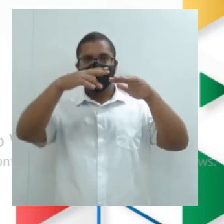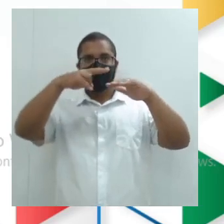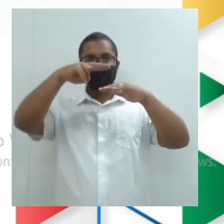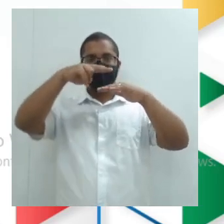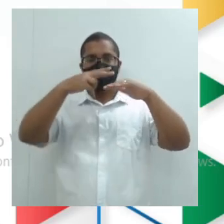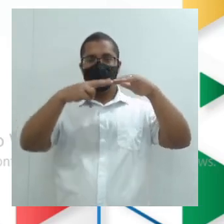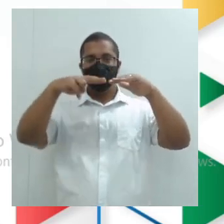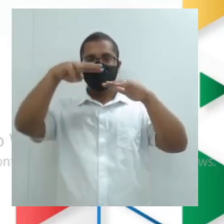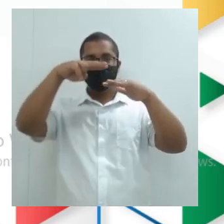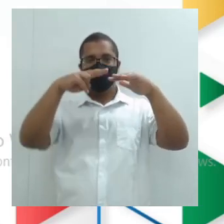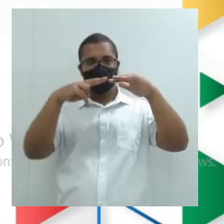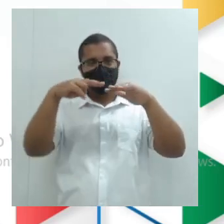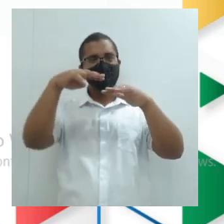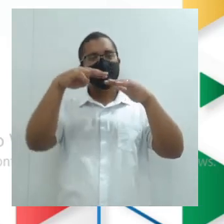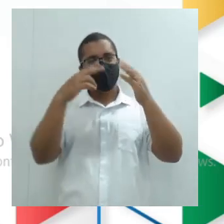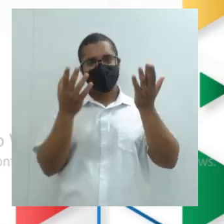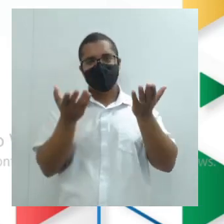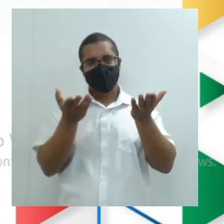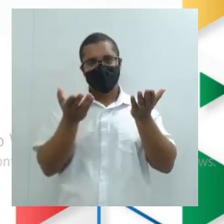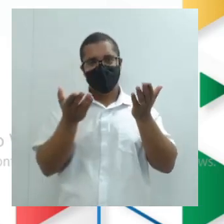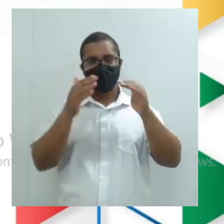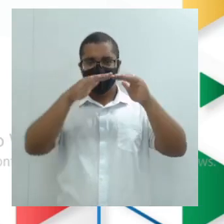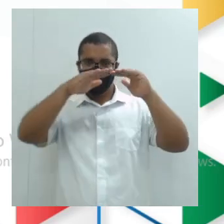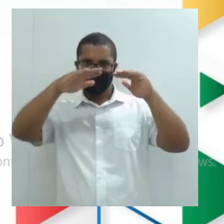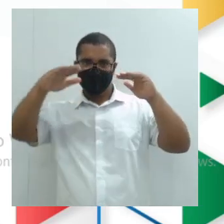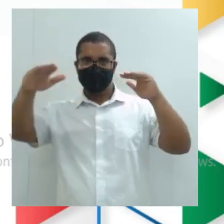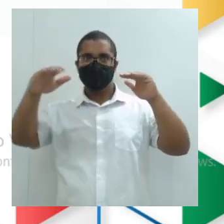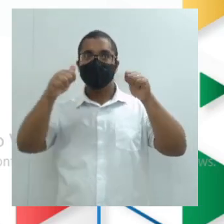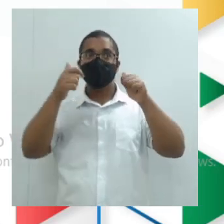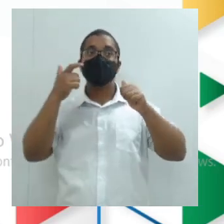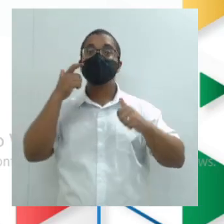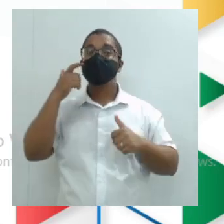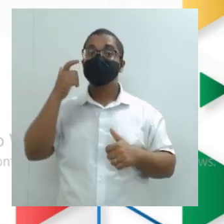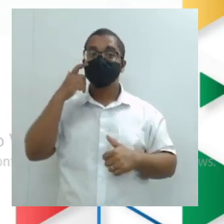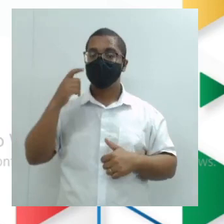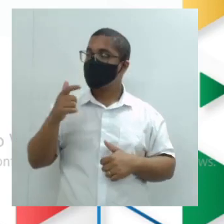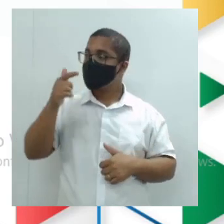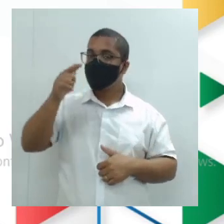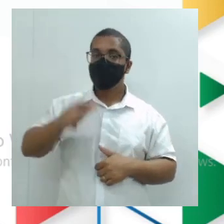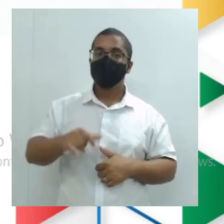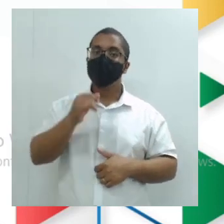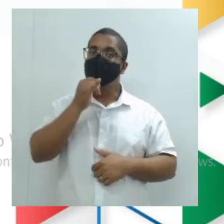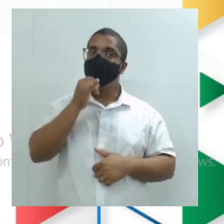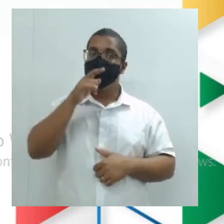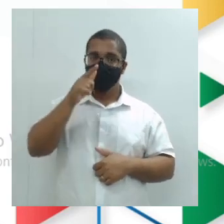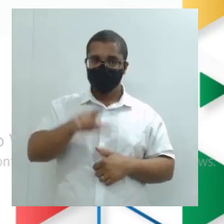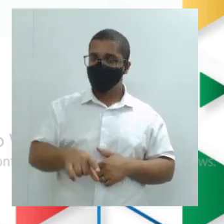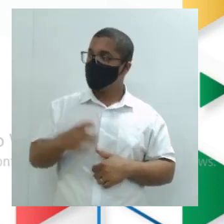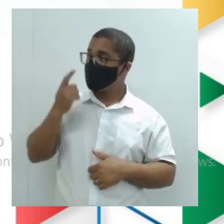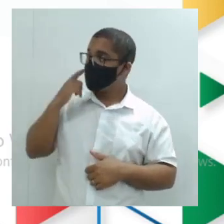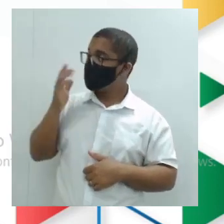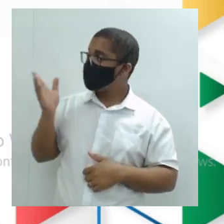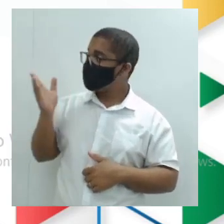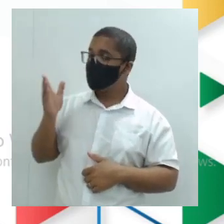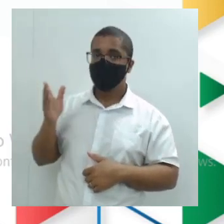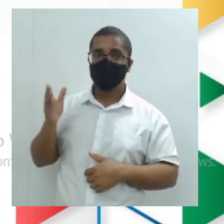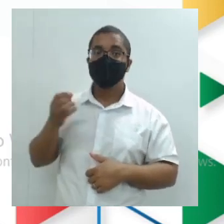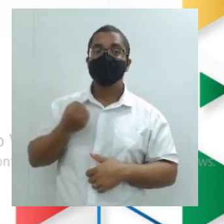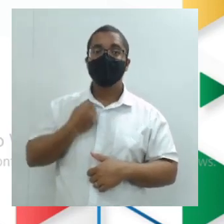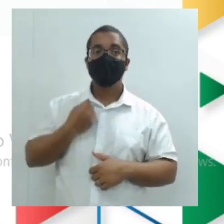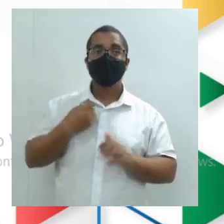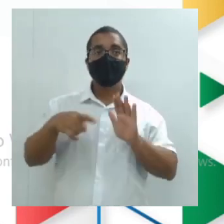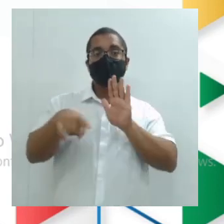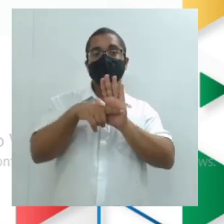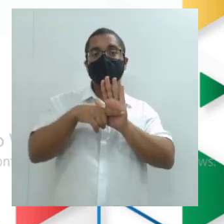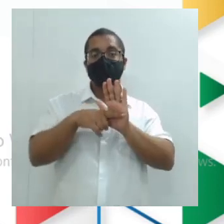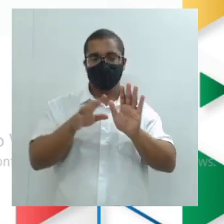ali, ou boiando de uma certa forma. Ok? Vem comigo, ó. Outro exemplo agora sobre o conceito de número